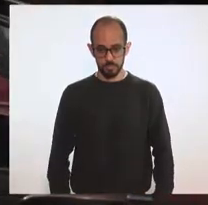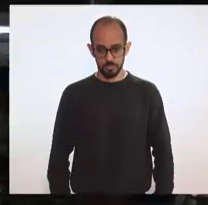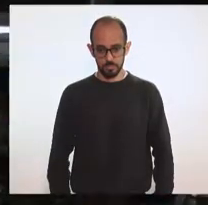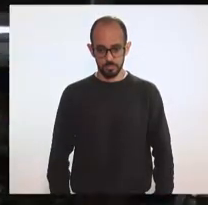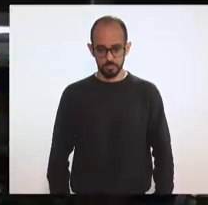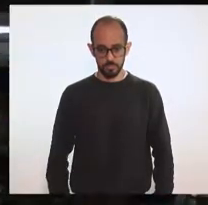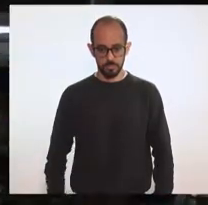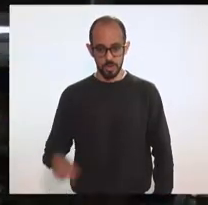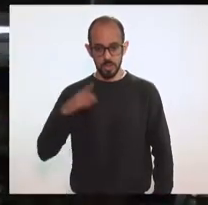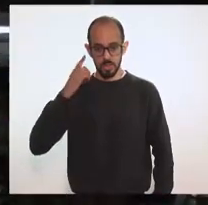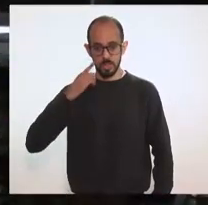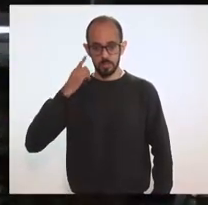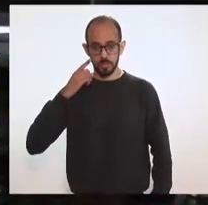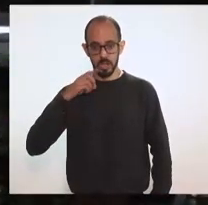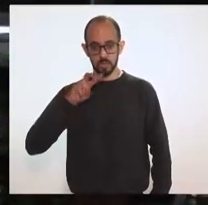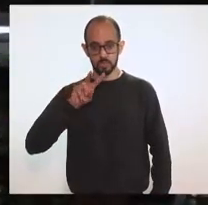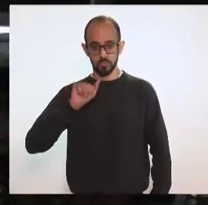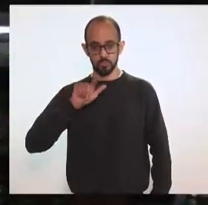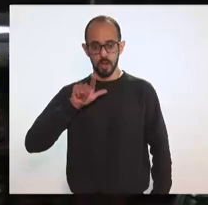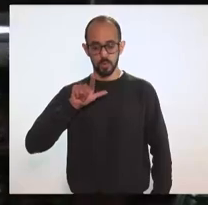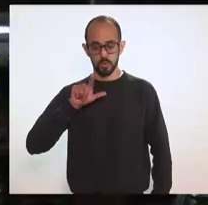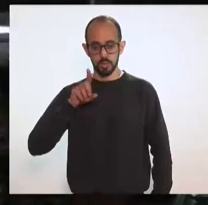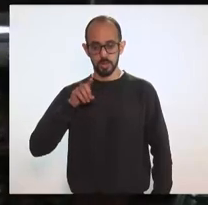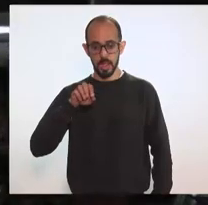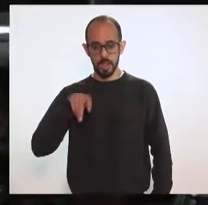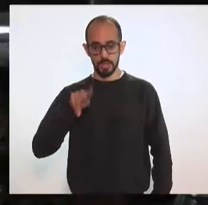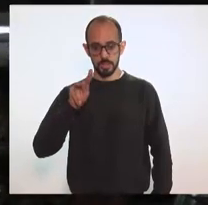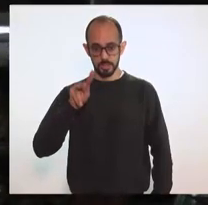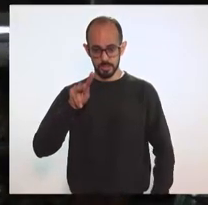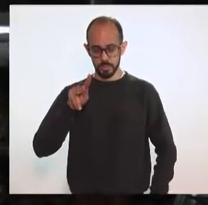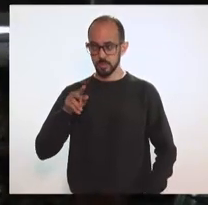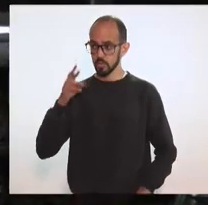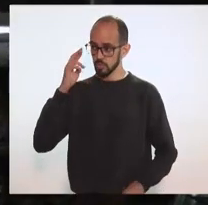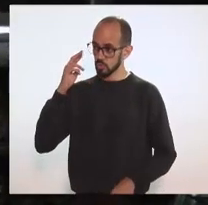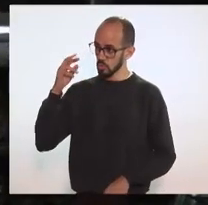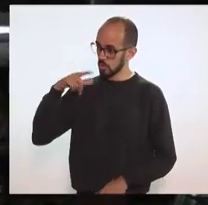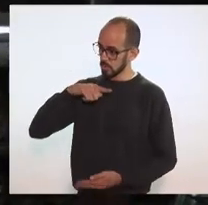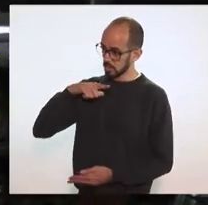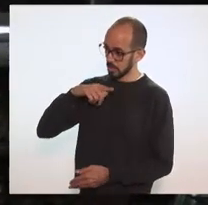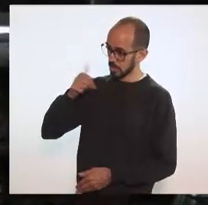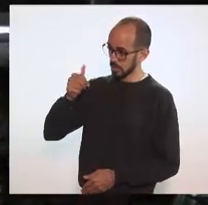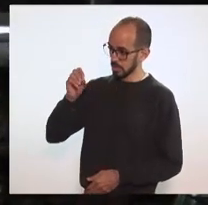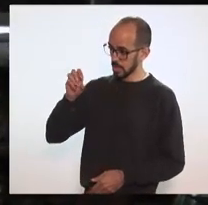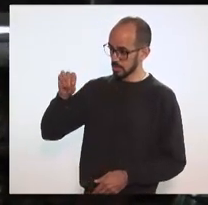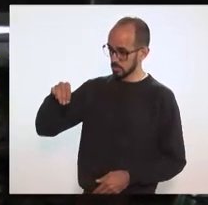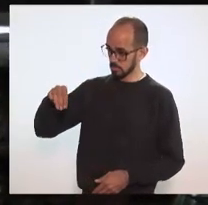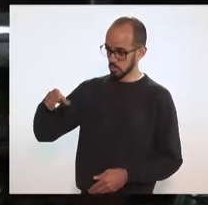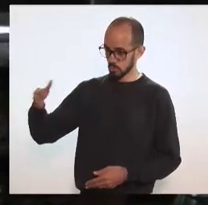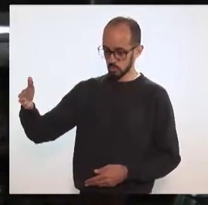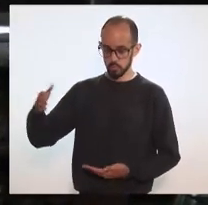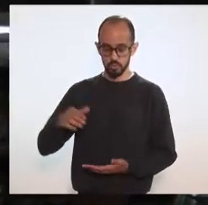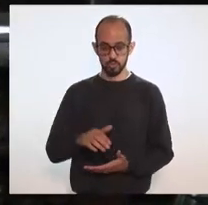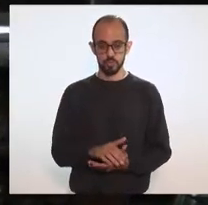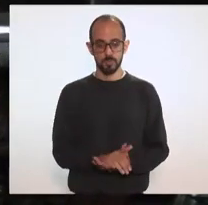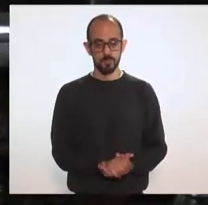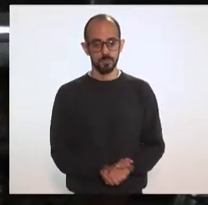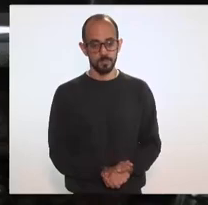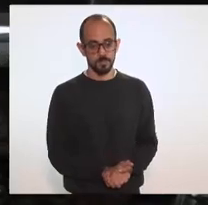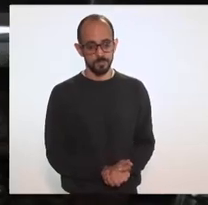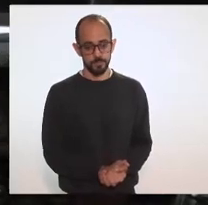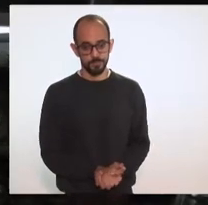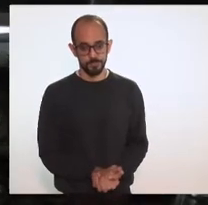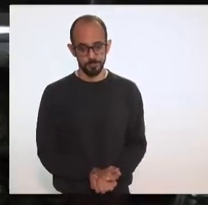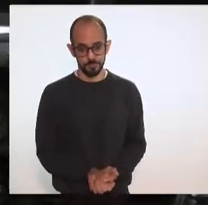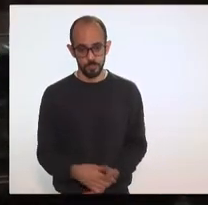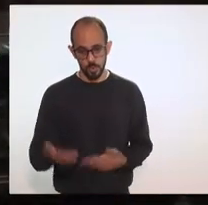o deputado Valdete Carneiro se o dispõe de dez minutos regimentais e e